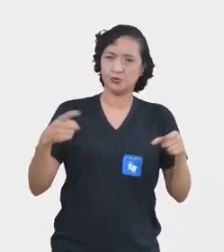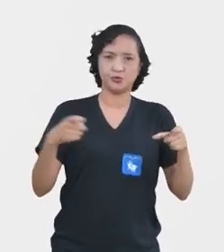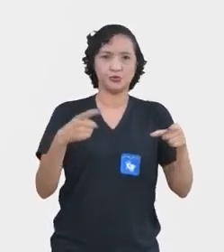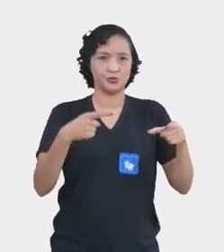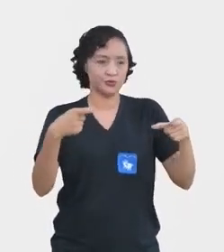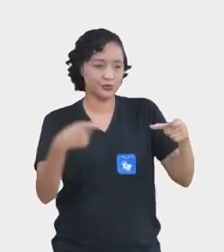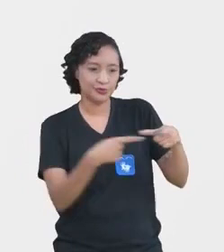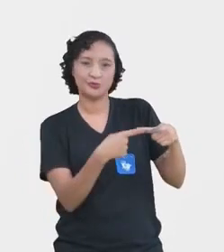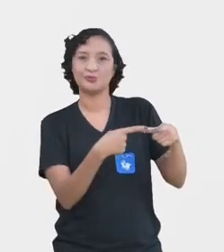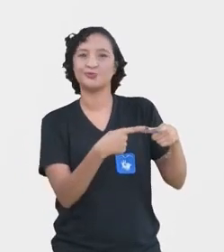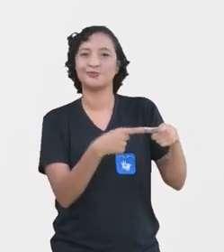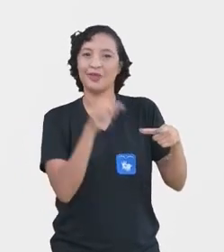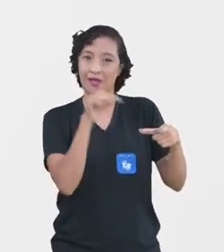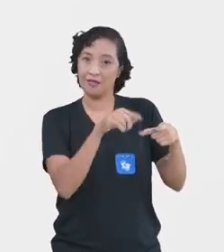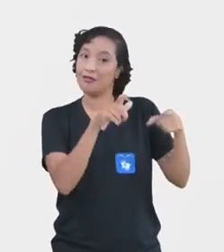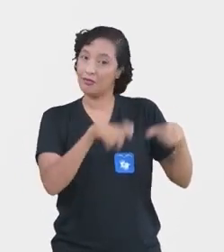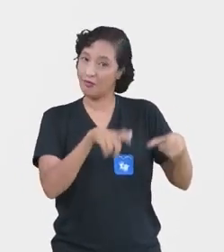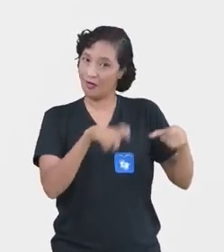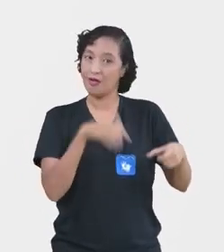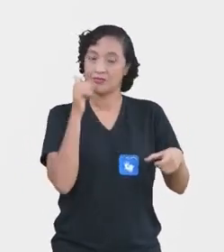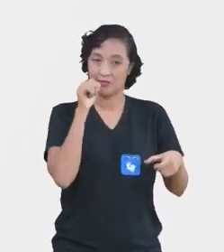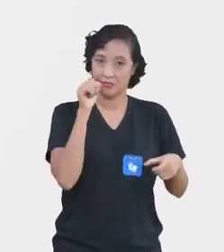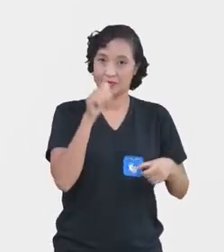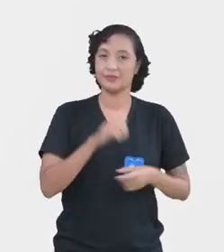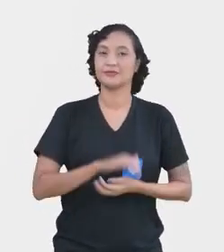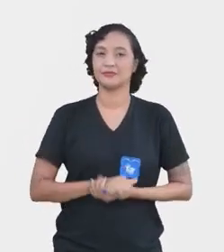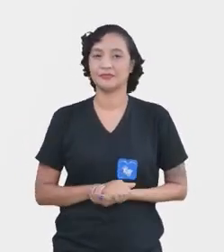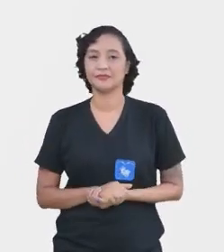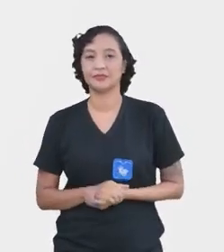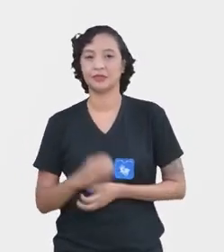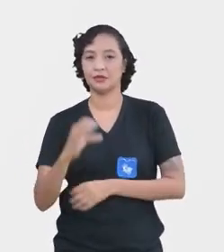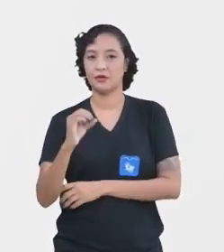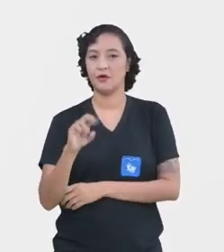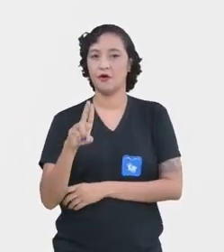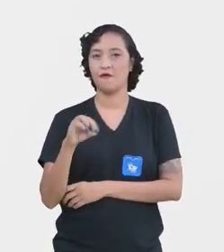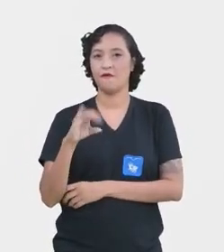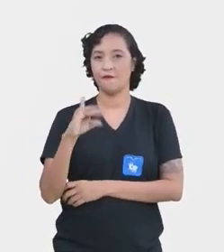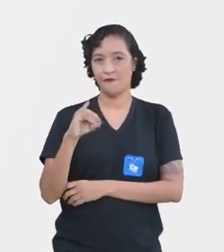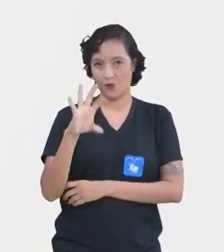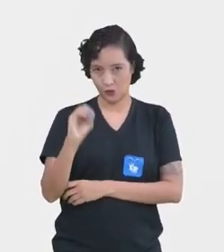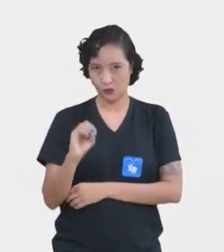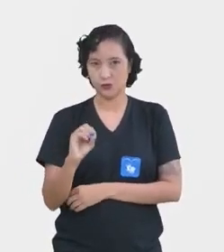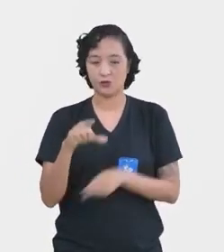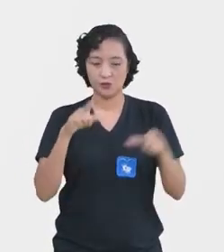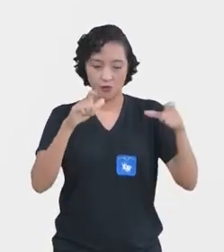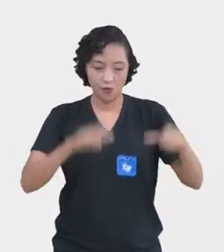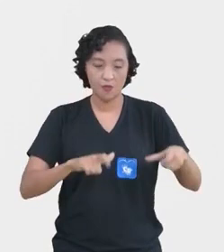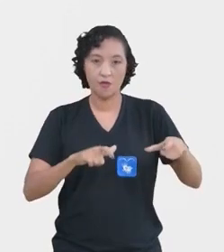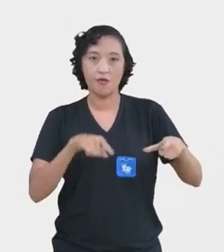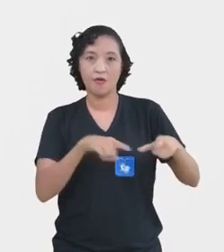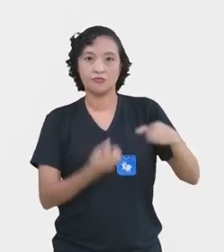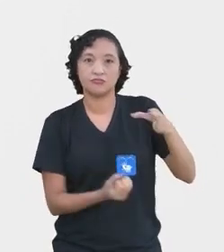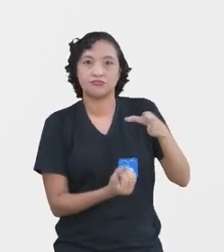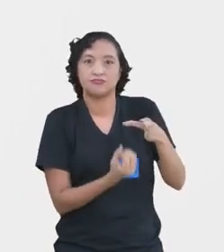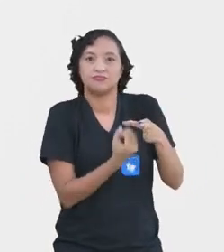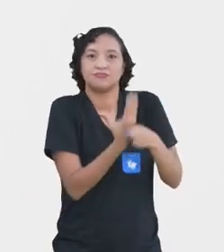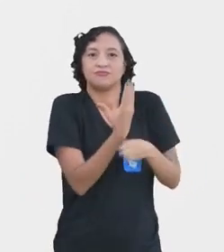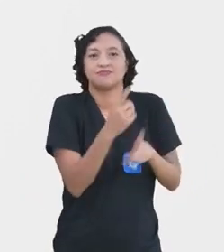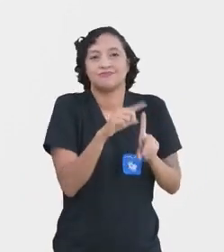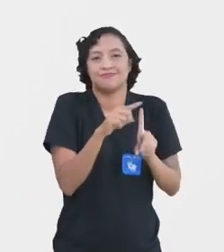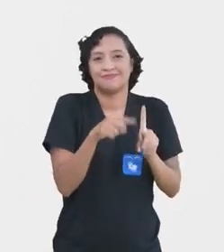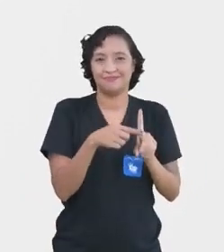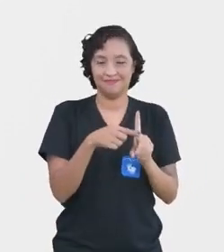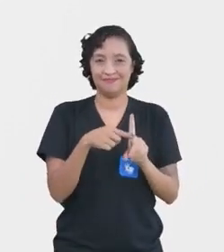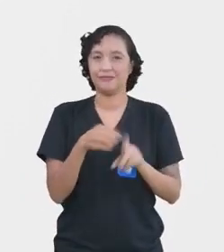a fecundação. Então, o ovócito também é o local onde acontece a fecundação. Tudo bem,